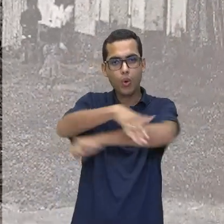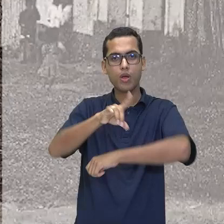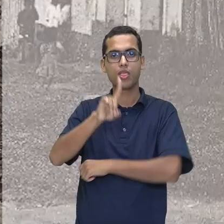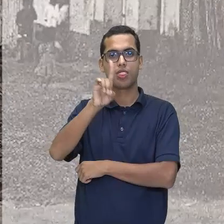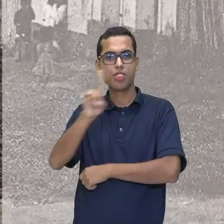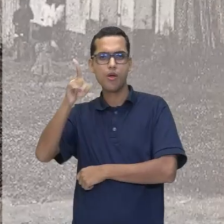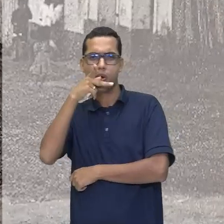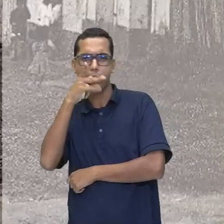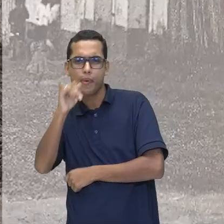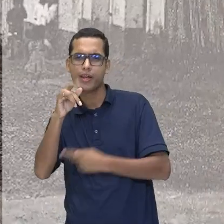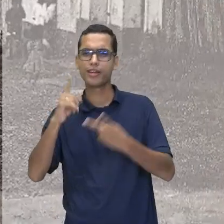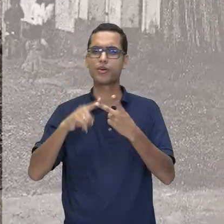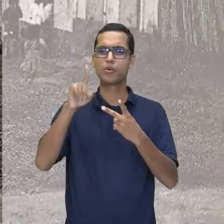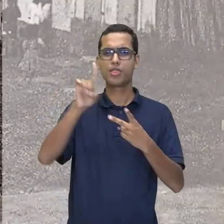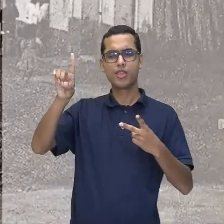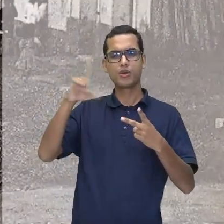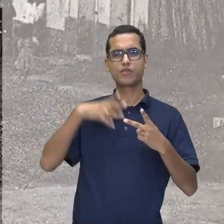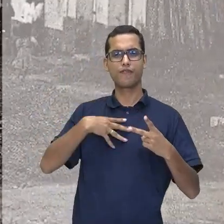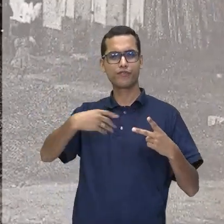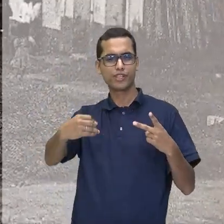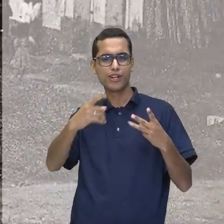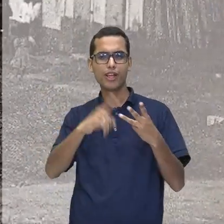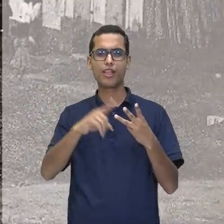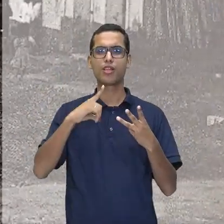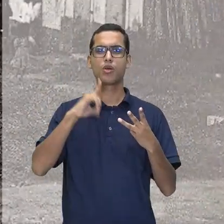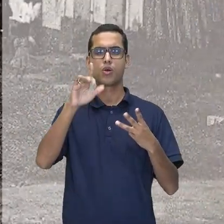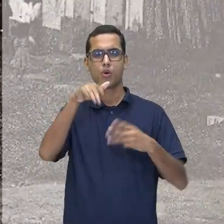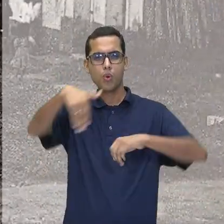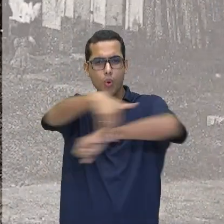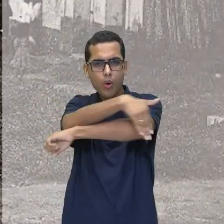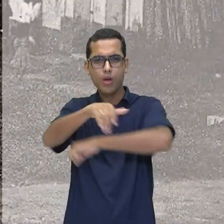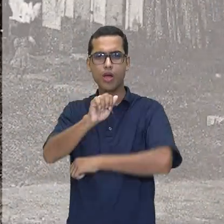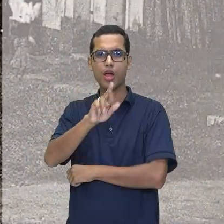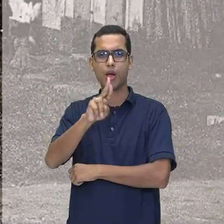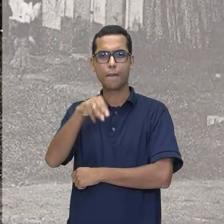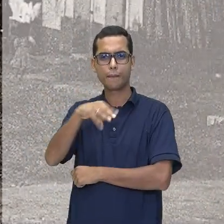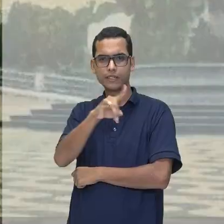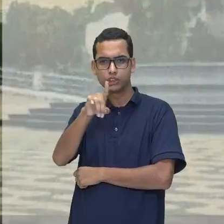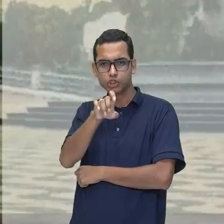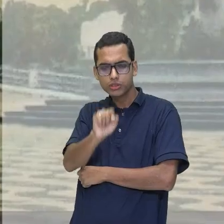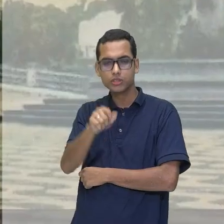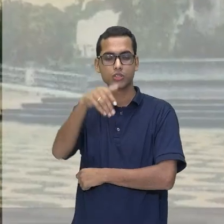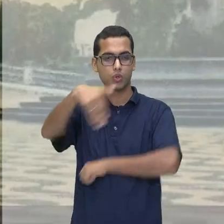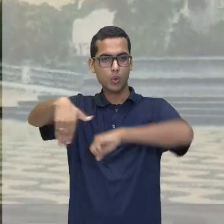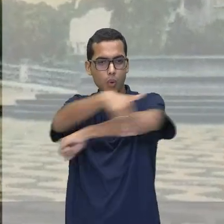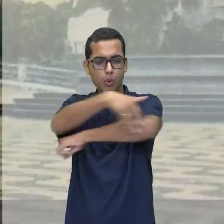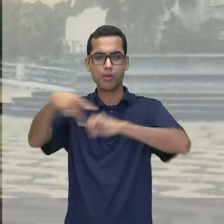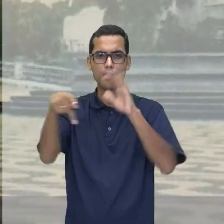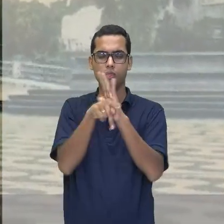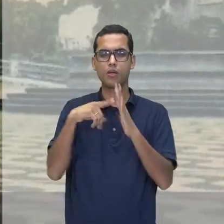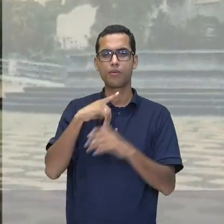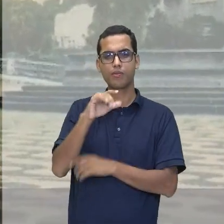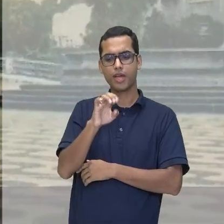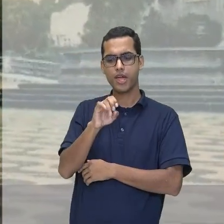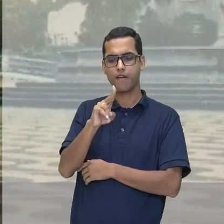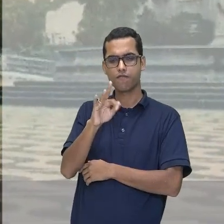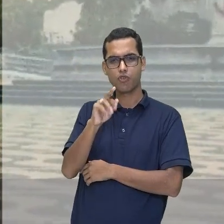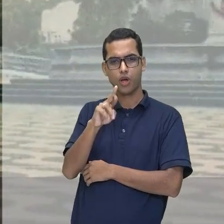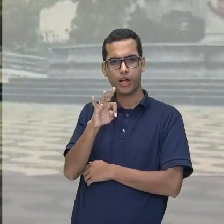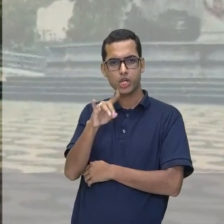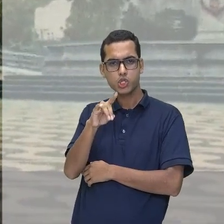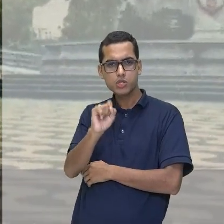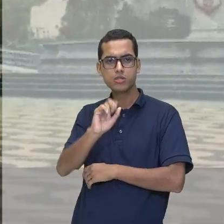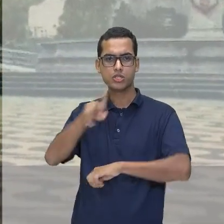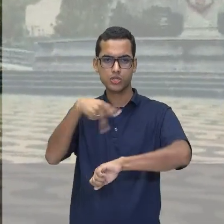Pai, Rua Deus Filho, Rua dos Armazéns, Rua do Enforcado. Pequenas praças foram se